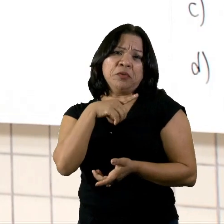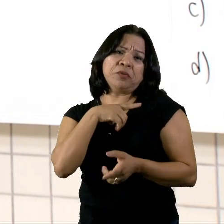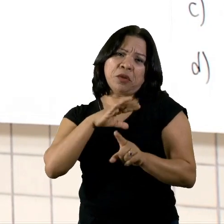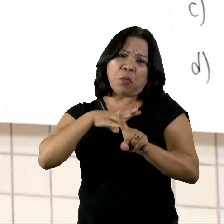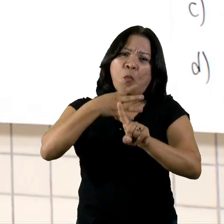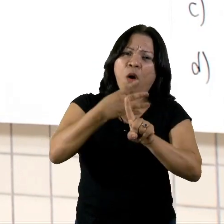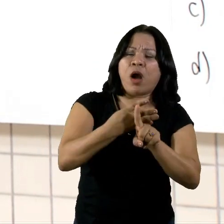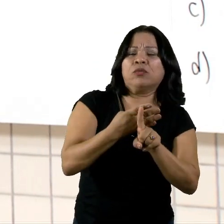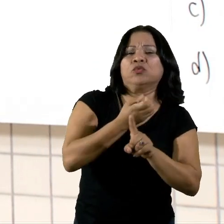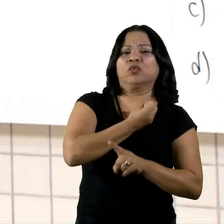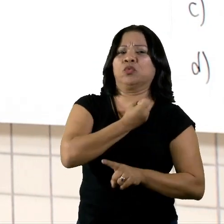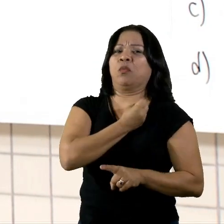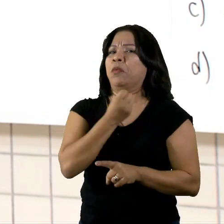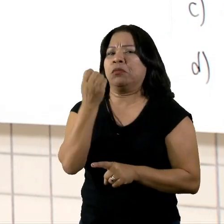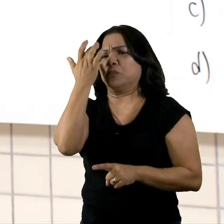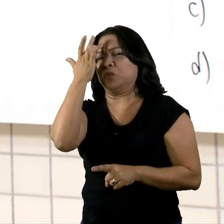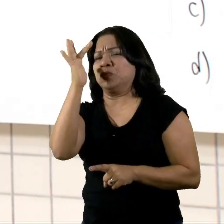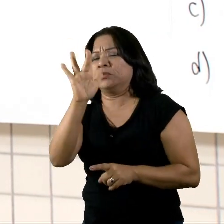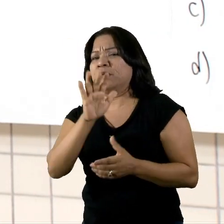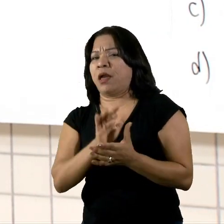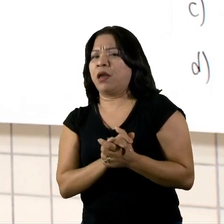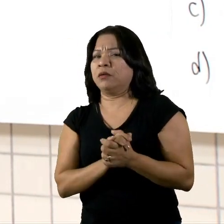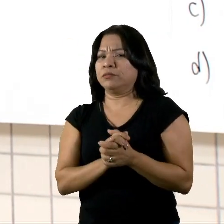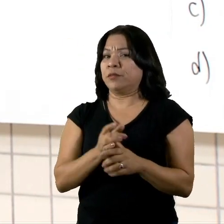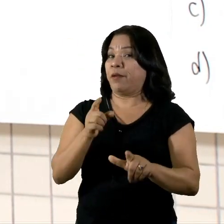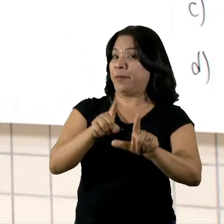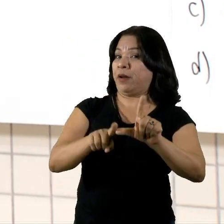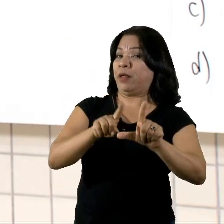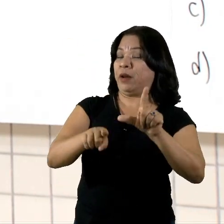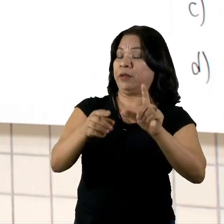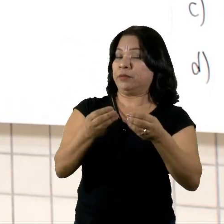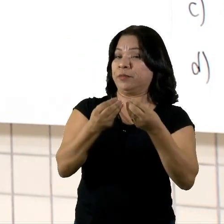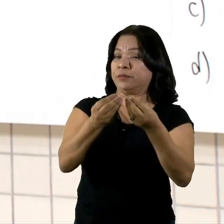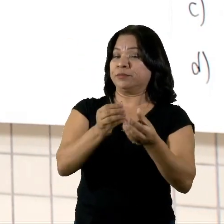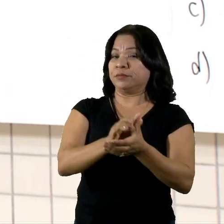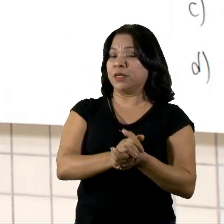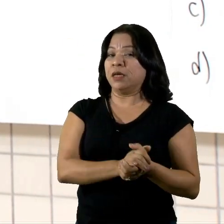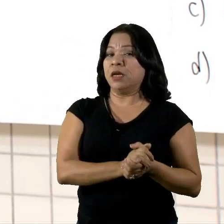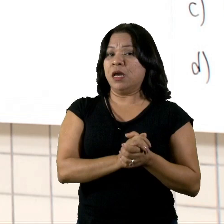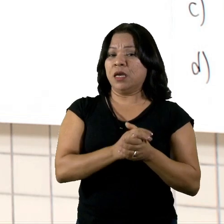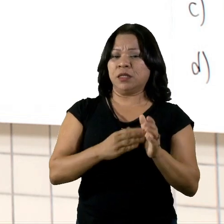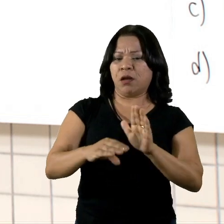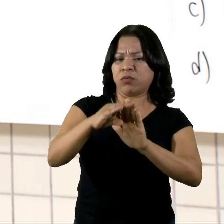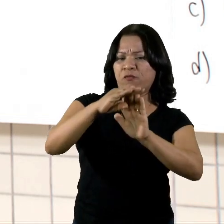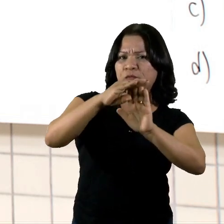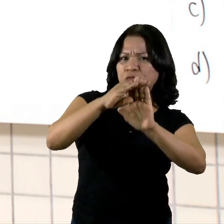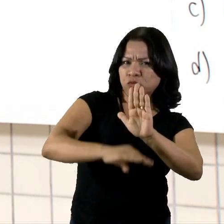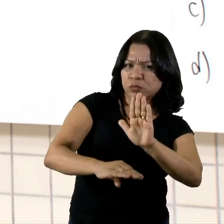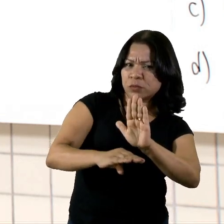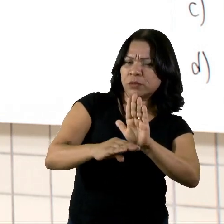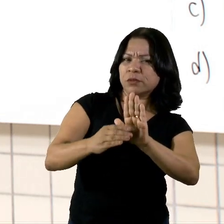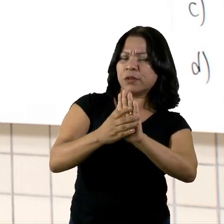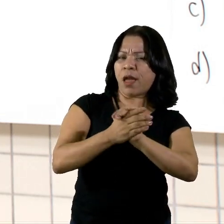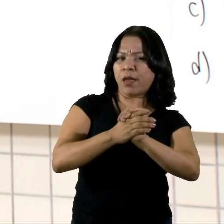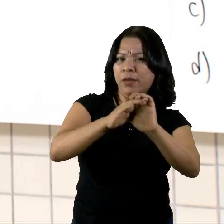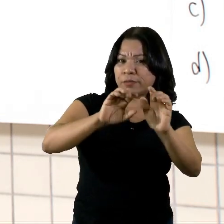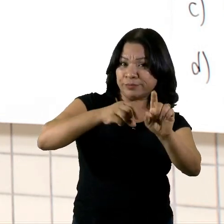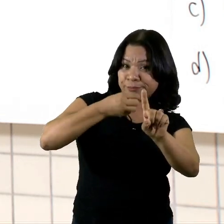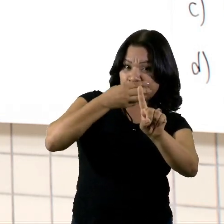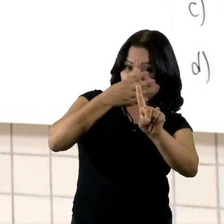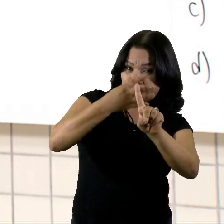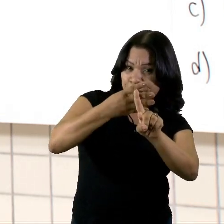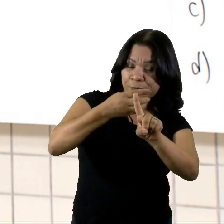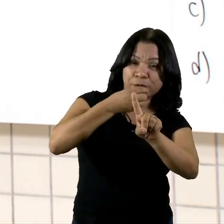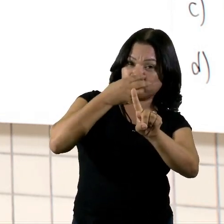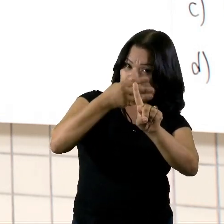representá-lo por uma incógnita, e do quádruplo desse número eu vou subtrair o triplo desse número. Então,